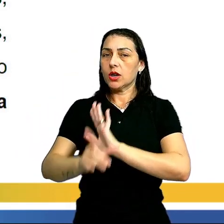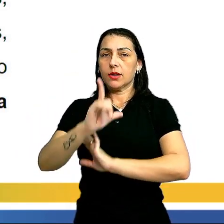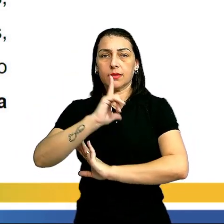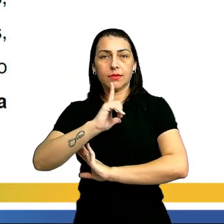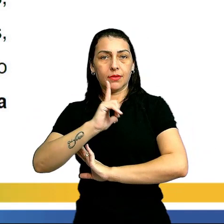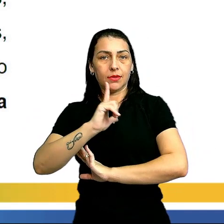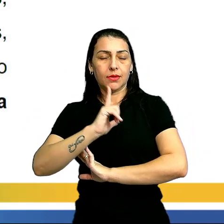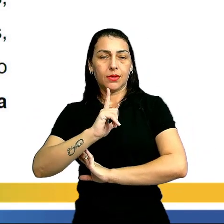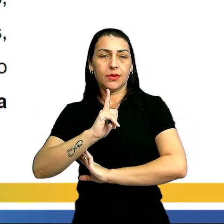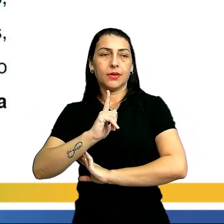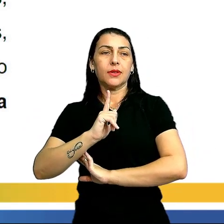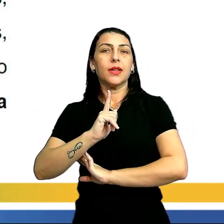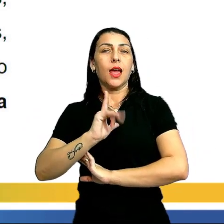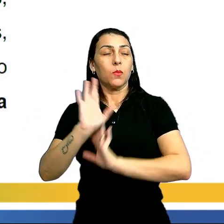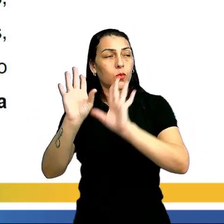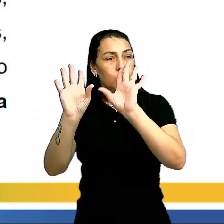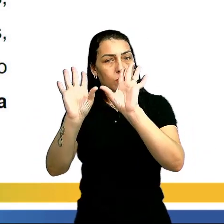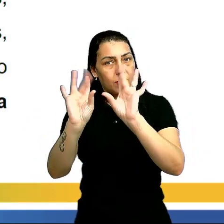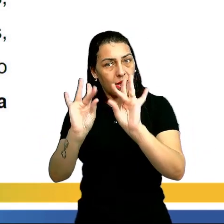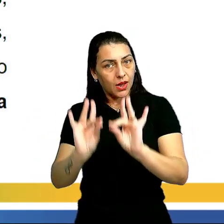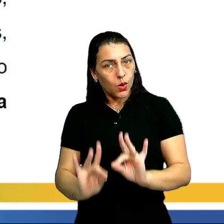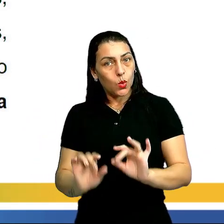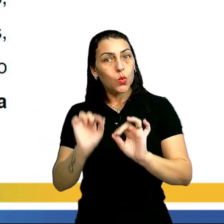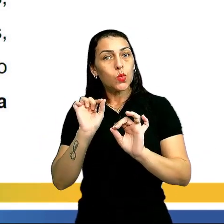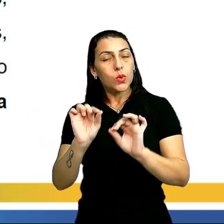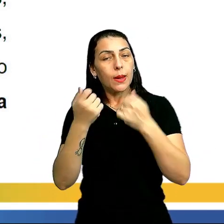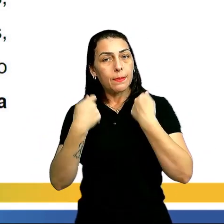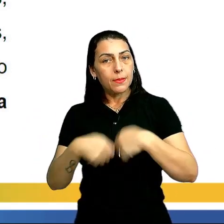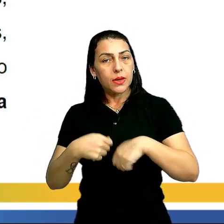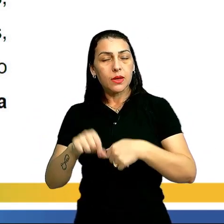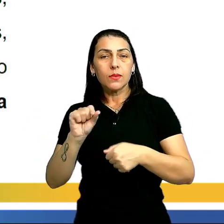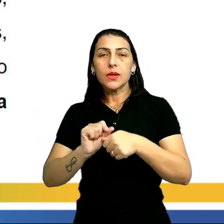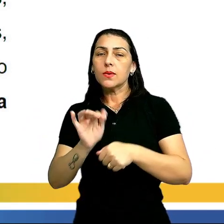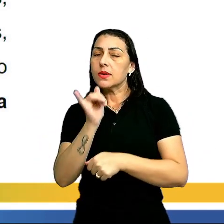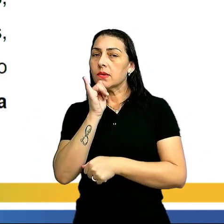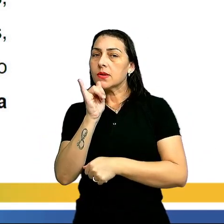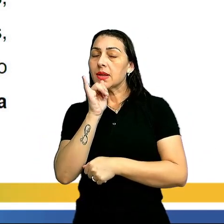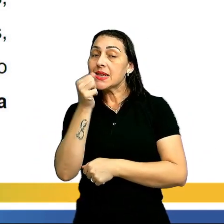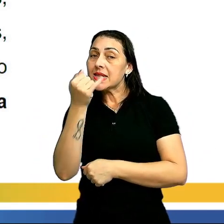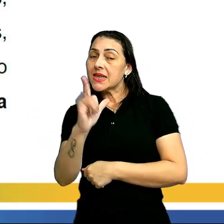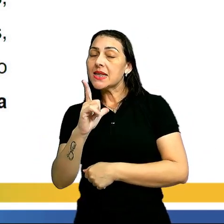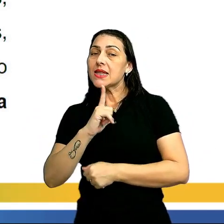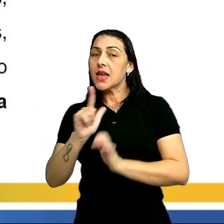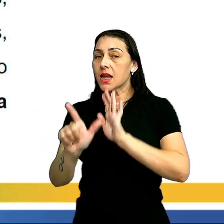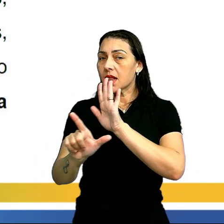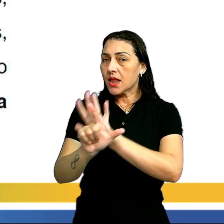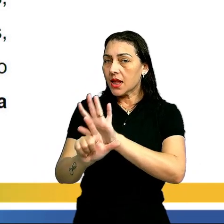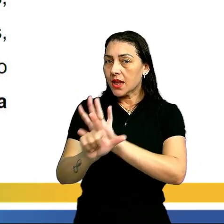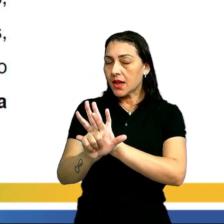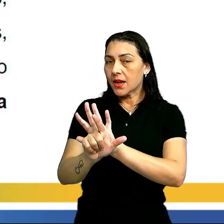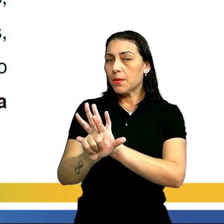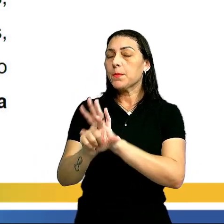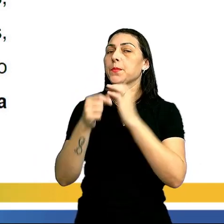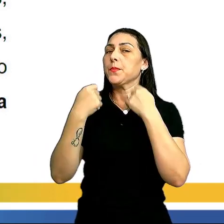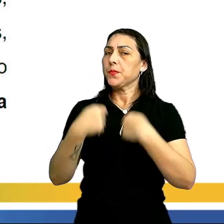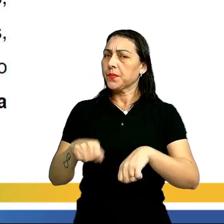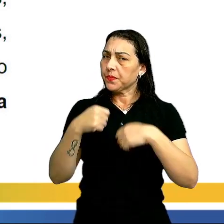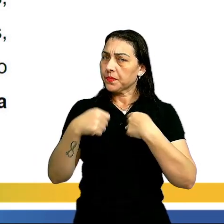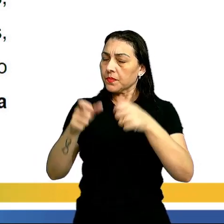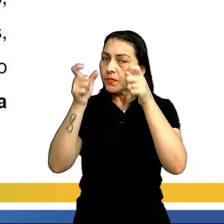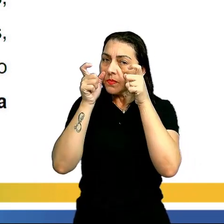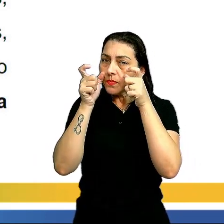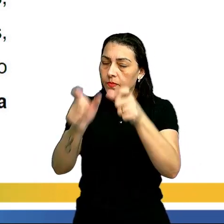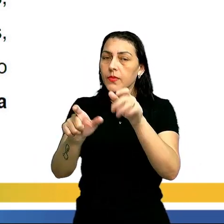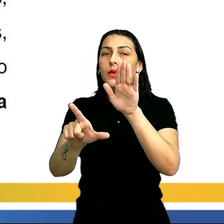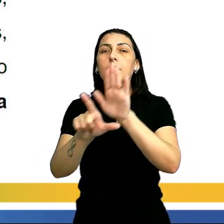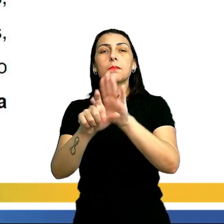existem. Então, nós temos aí um detalhamento do que ele precisa fazer, um exemplo. Se existem leis, então ele deve estar mais atento